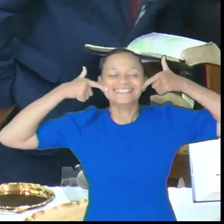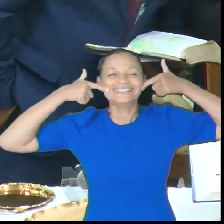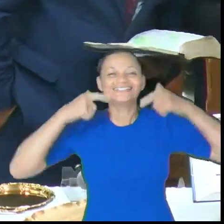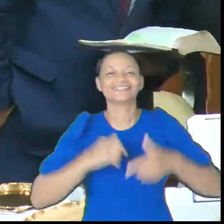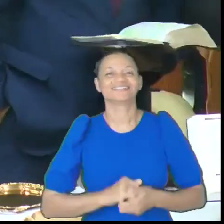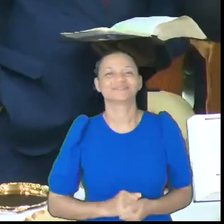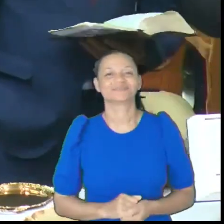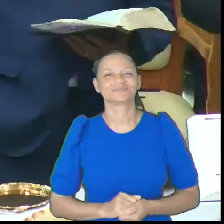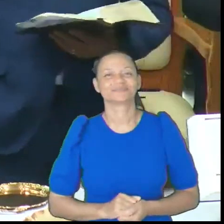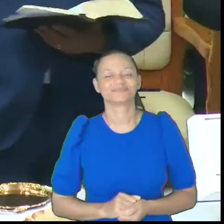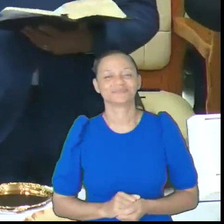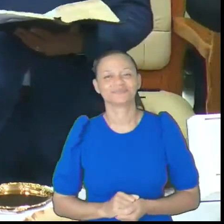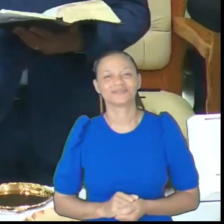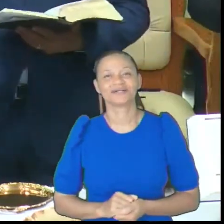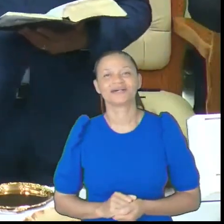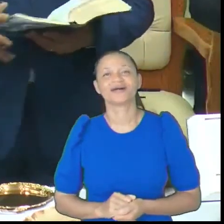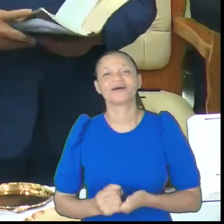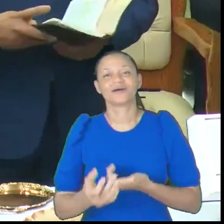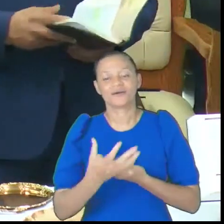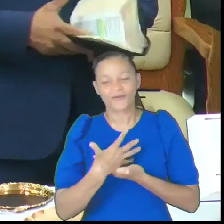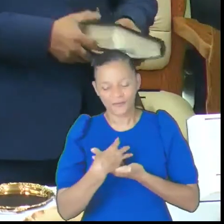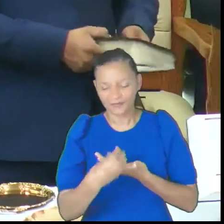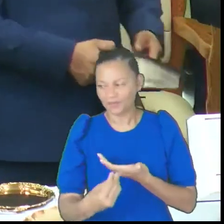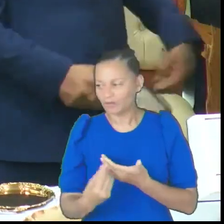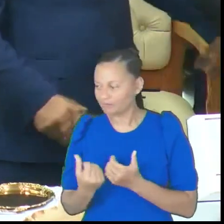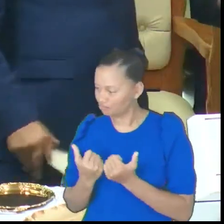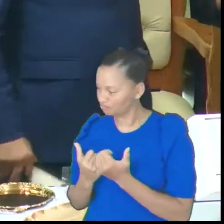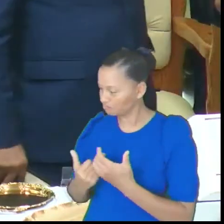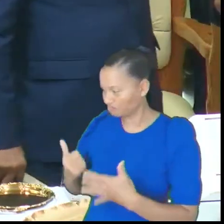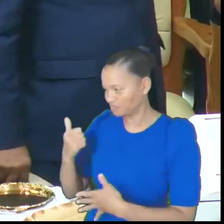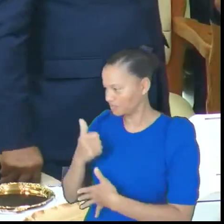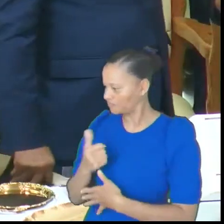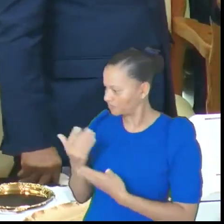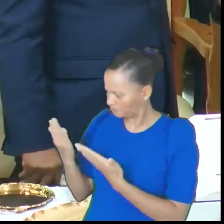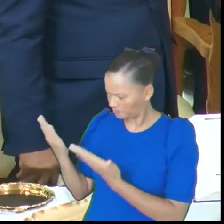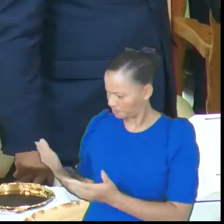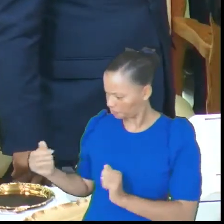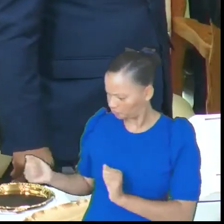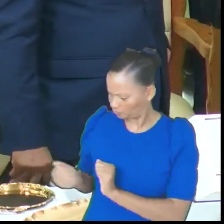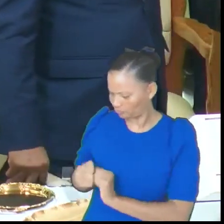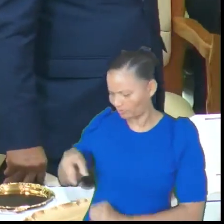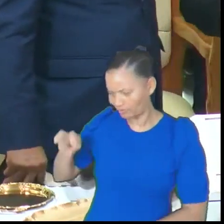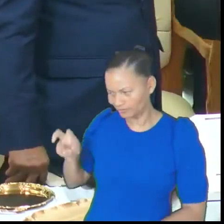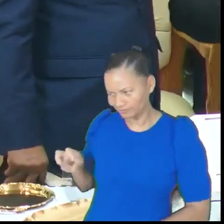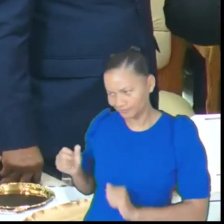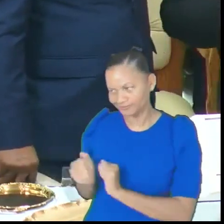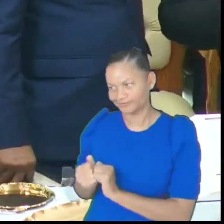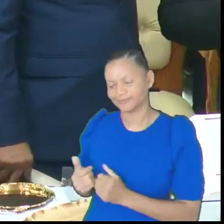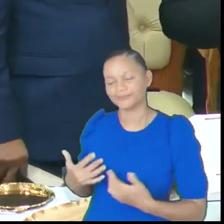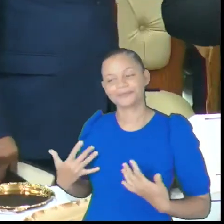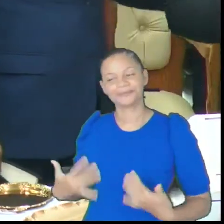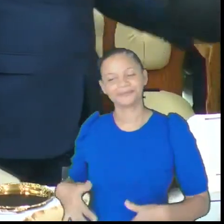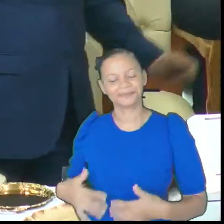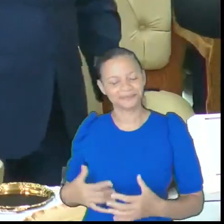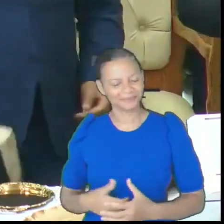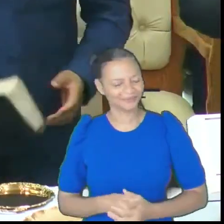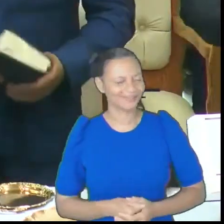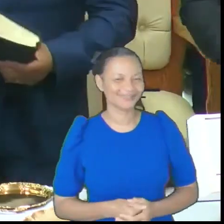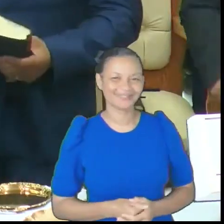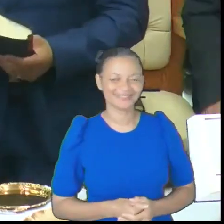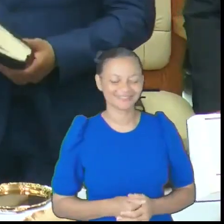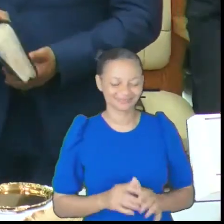E só para não perder o costume, diga assim: é um privilégio para você estar sentado do meu lado hoje à noite. Com